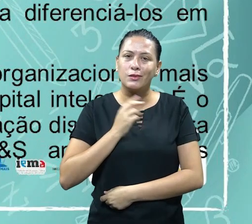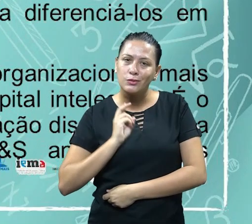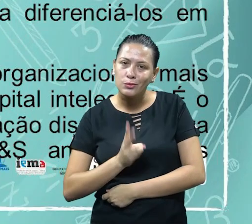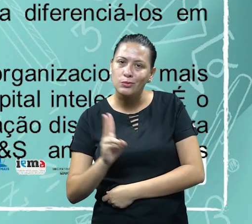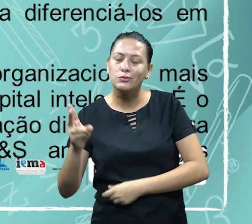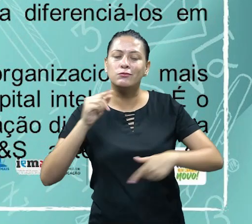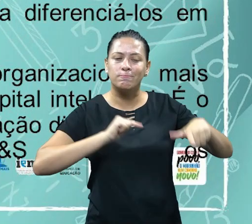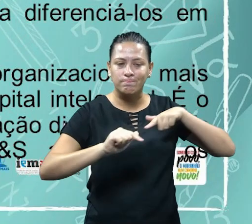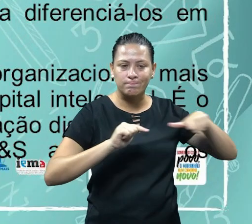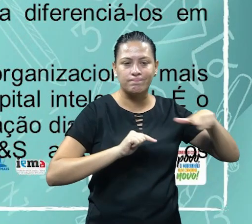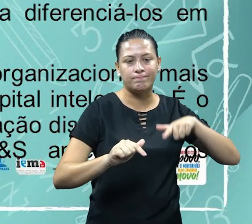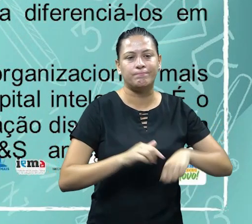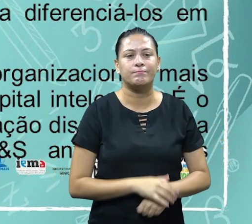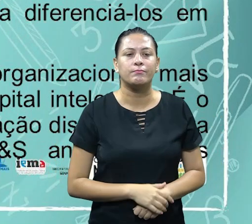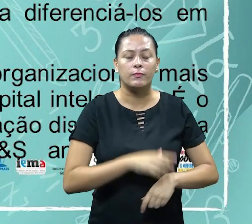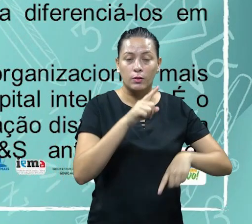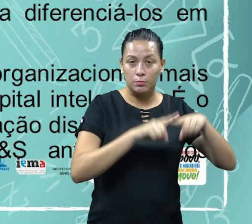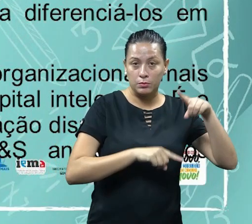Produtos e serviços.